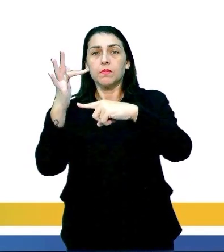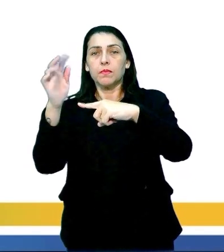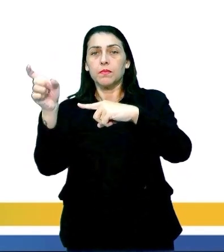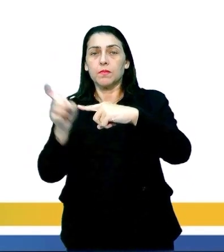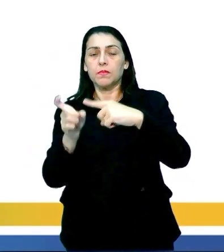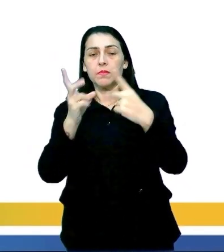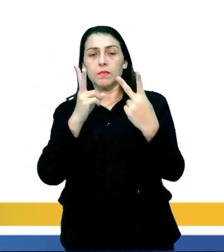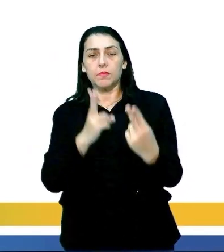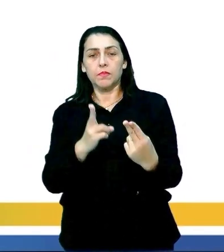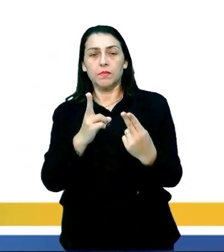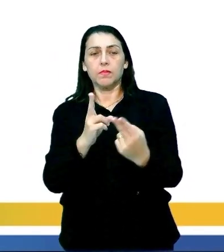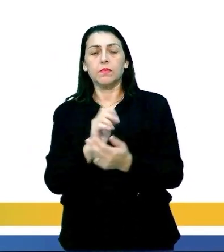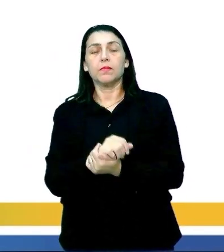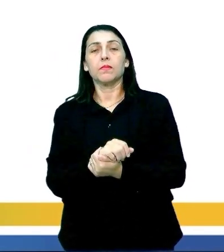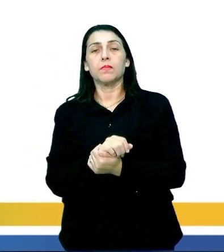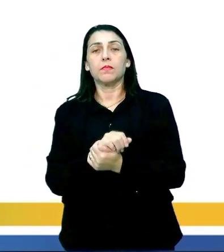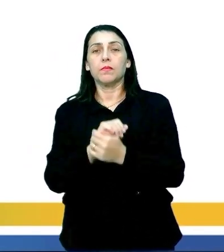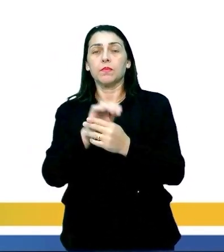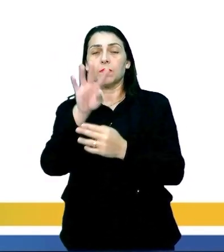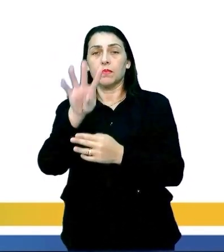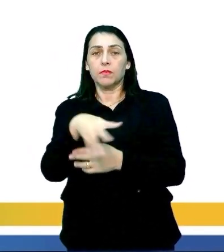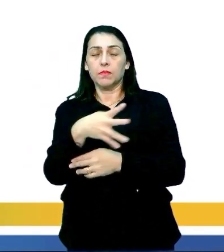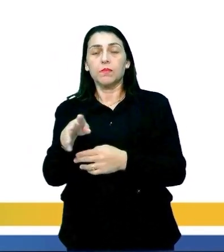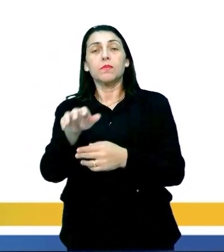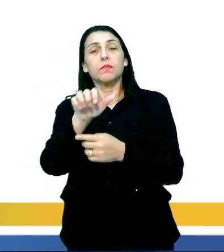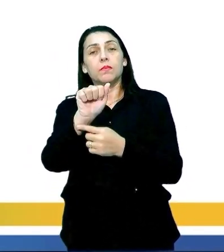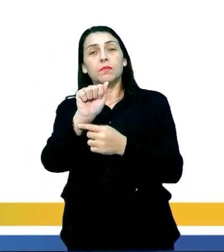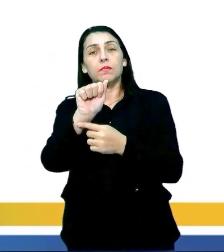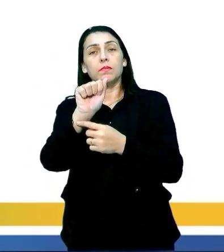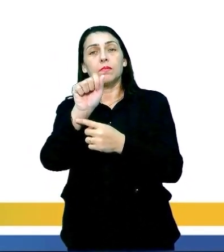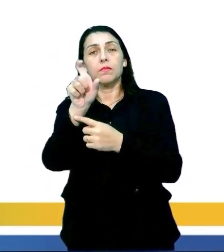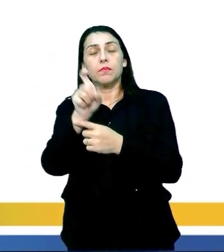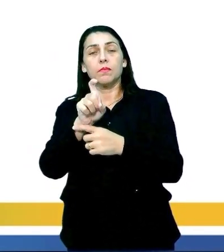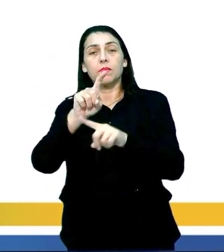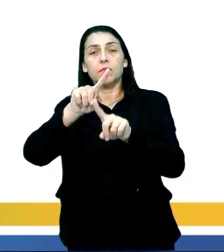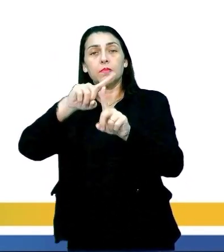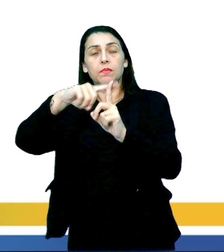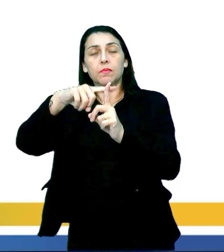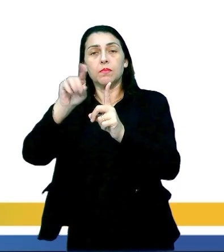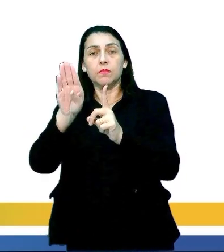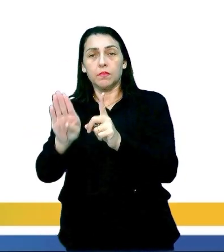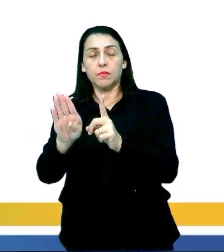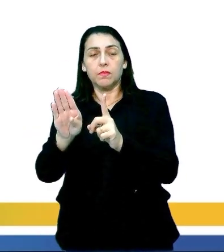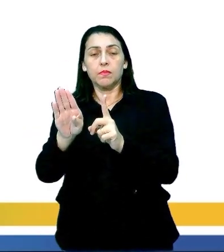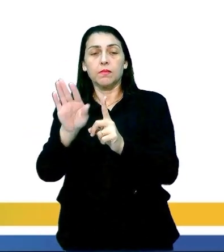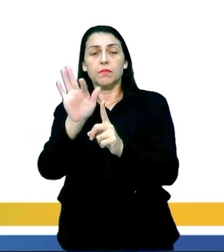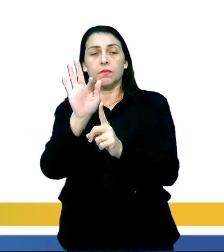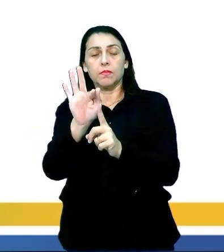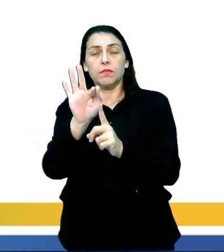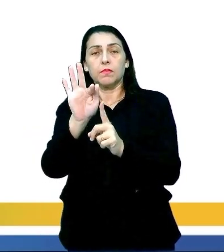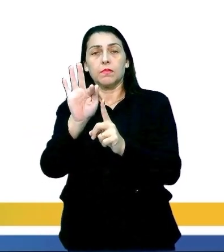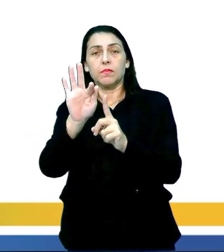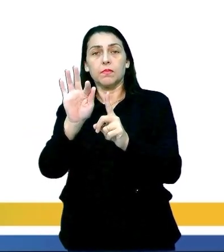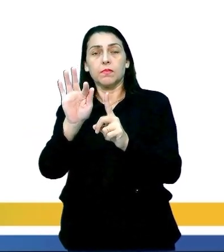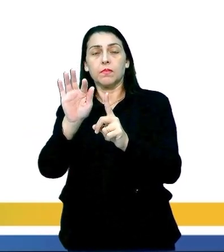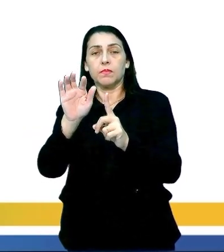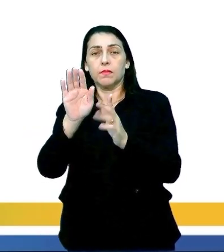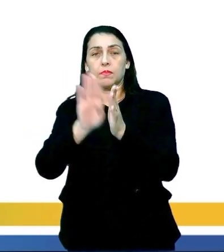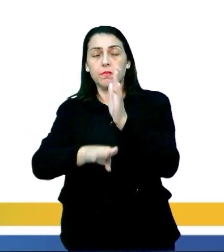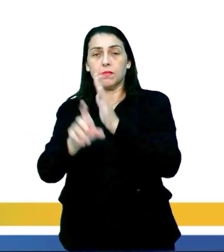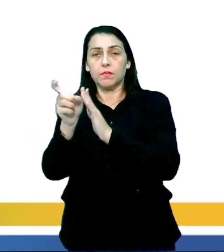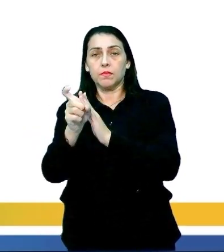igual, né, à tabela normal, que é o ax mais b. Então meu f de x vai ser menos x